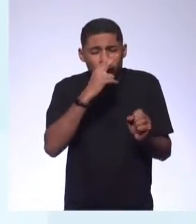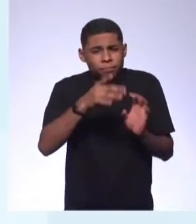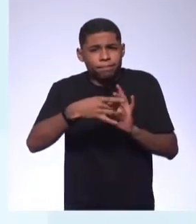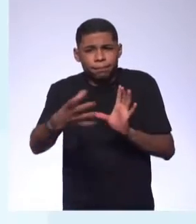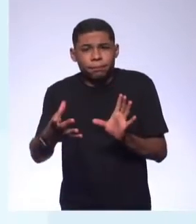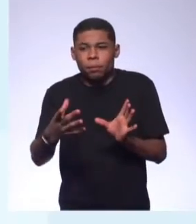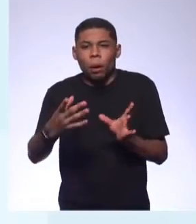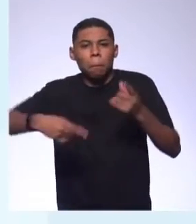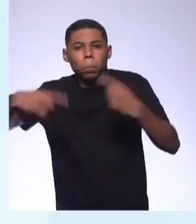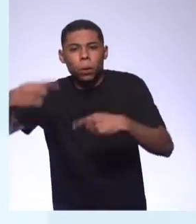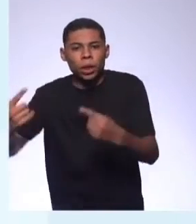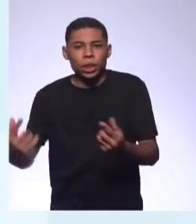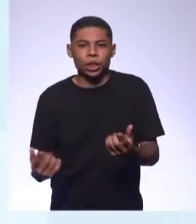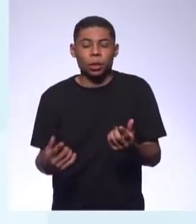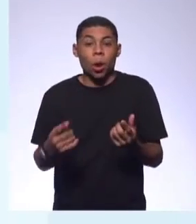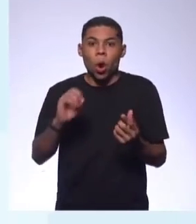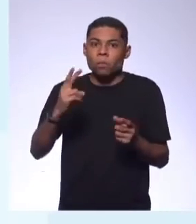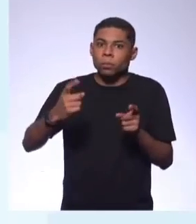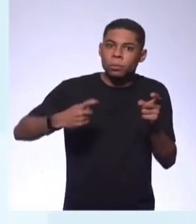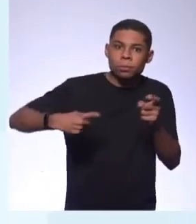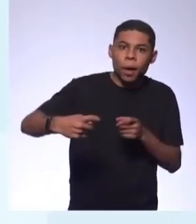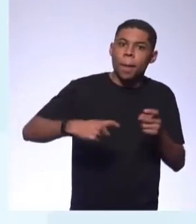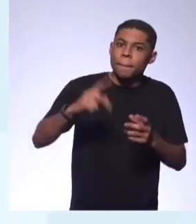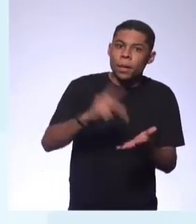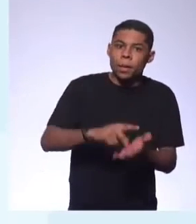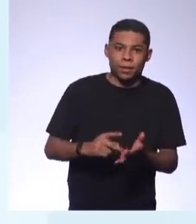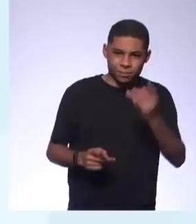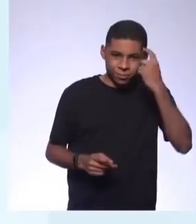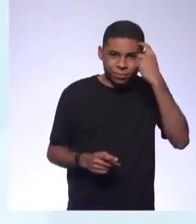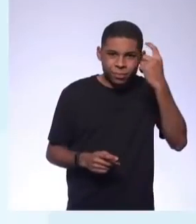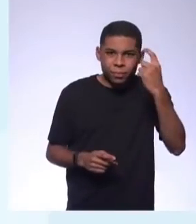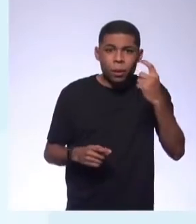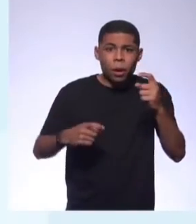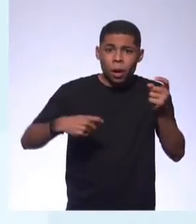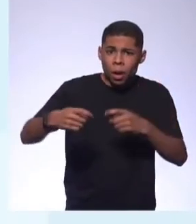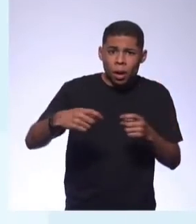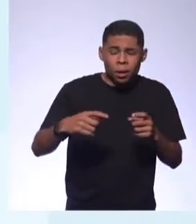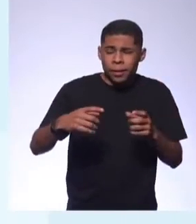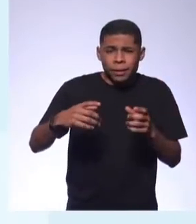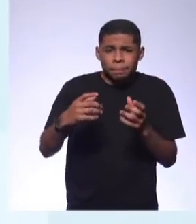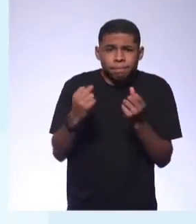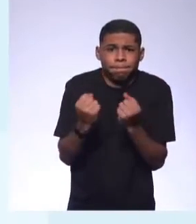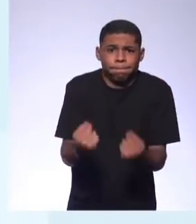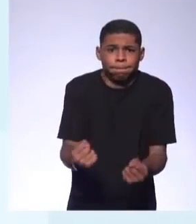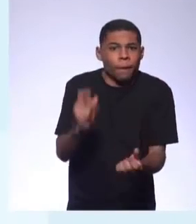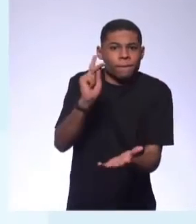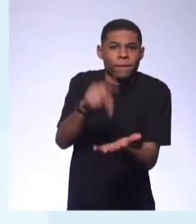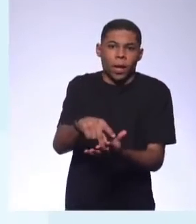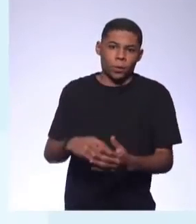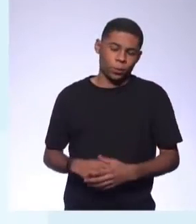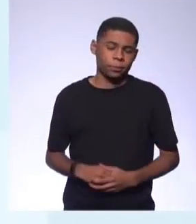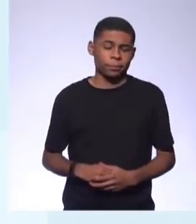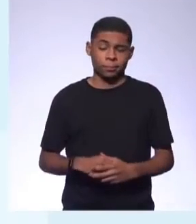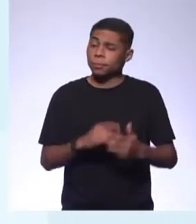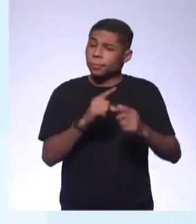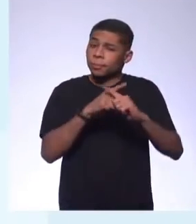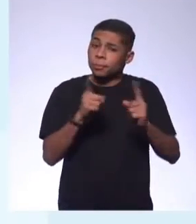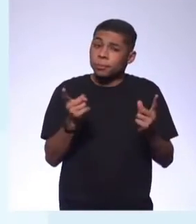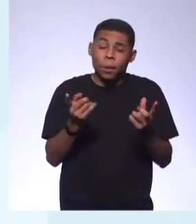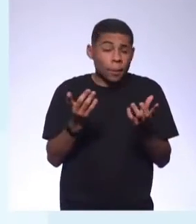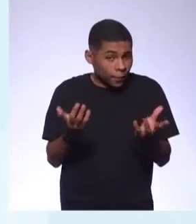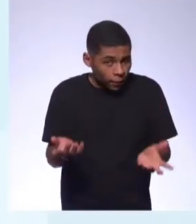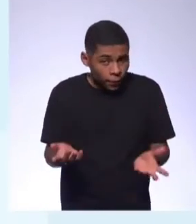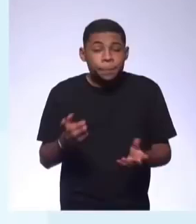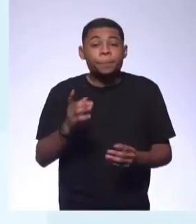disputa política e uma guerra, uma guerra contundente, uma guerra de fato. Então, para isso,